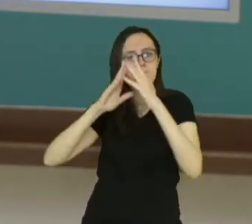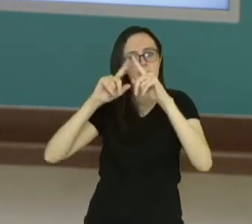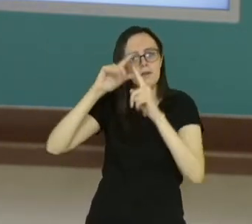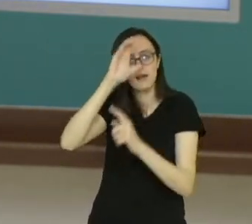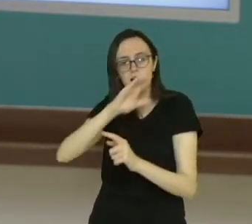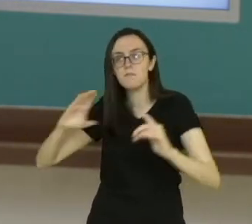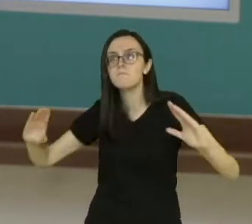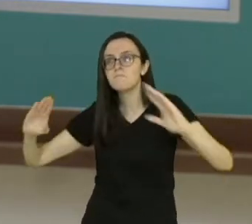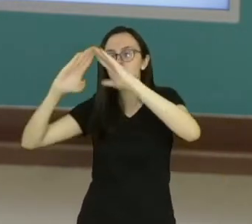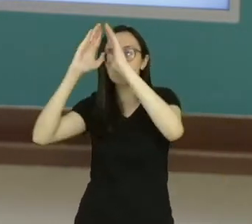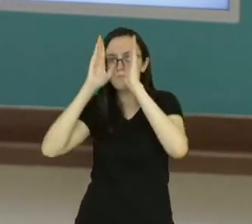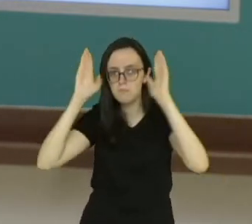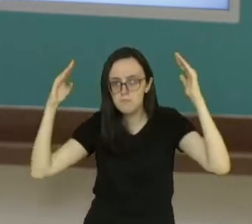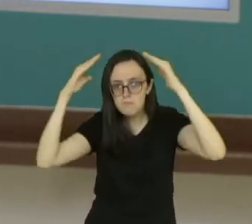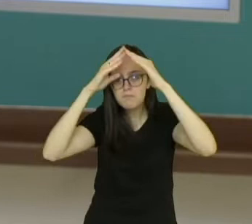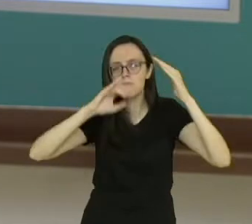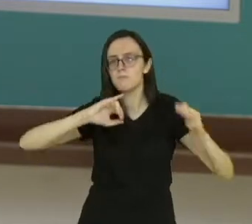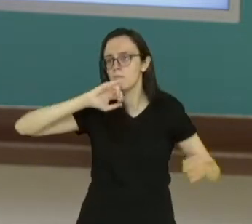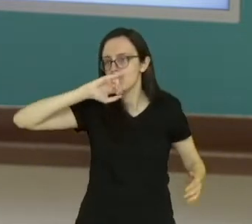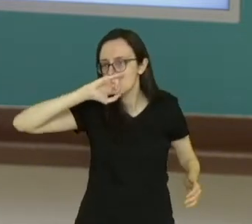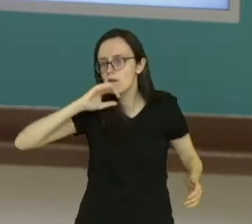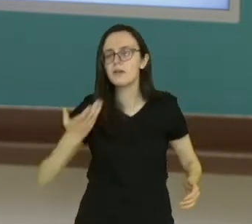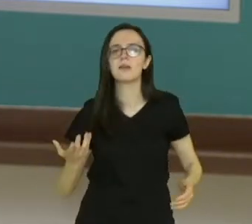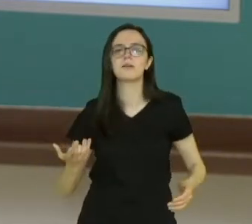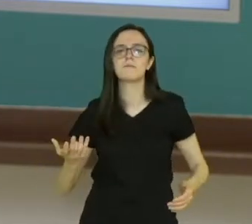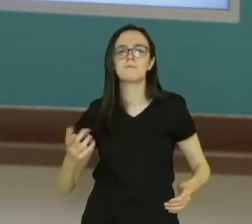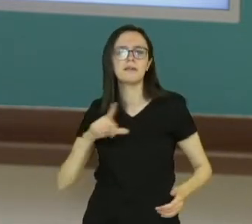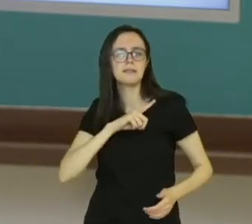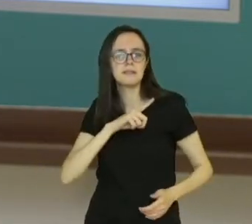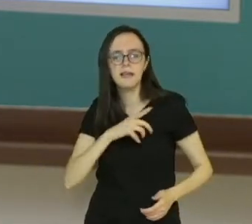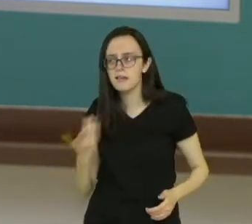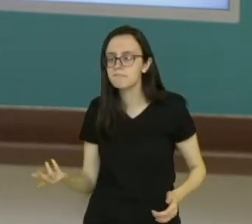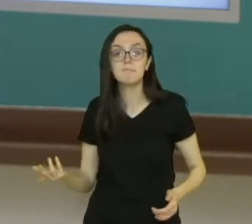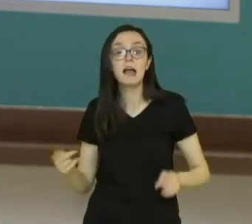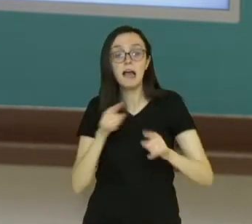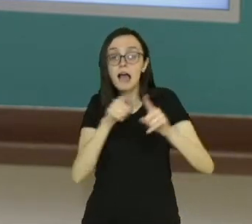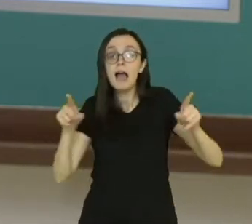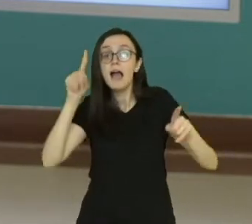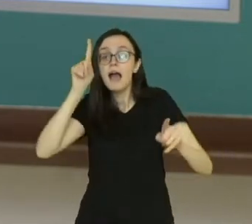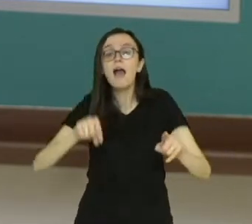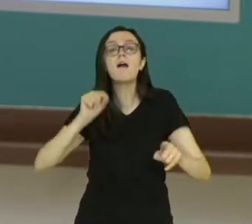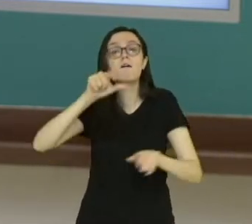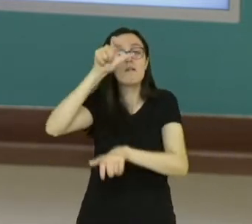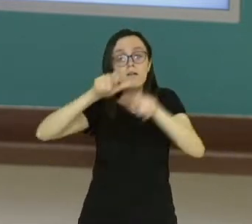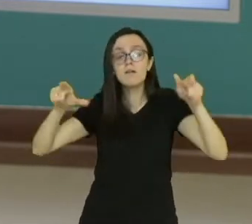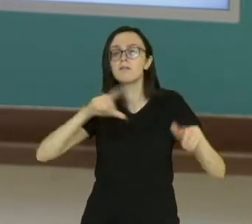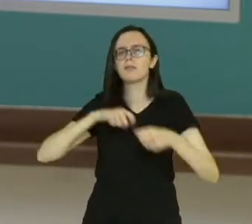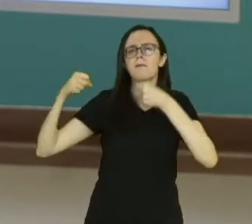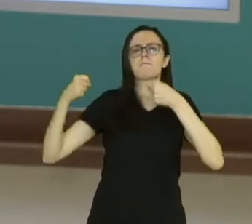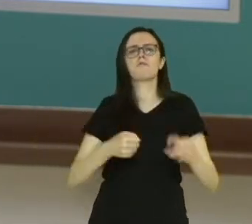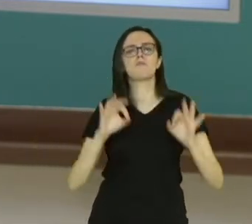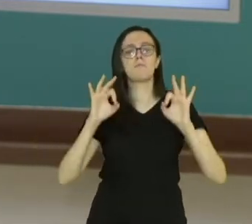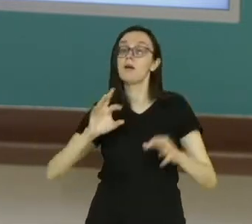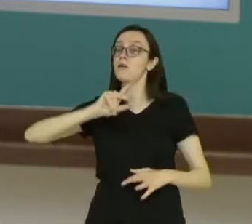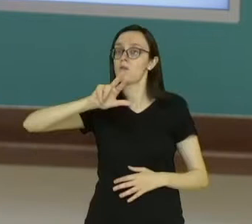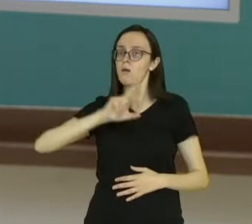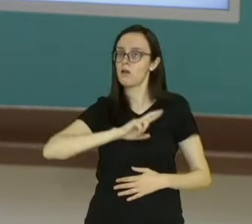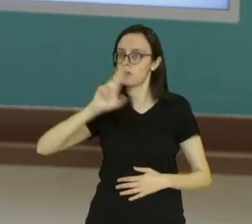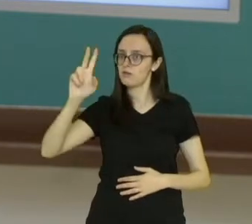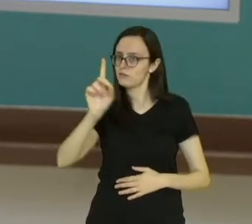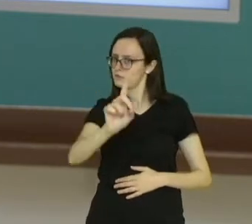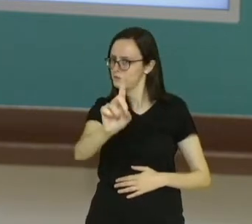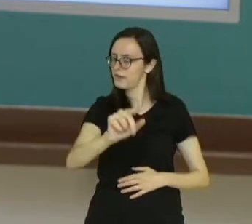os bispos, ali, o Papa, Então, os indivíduos que tinham um grande poder, que não era só